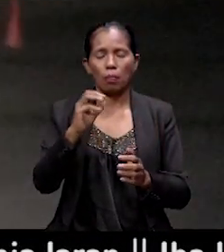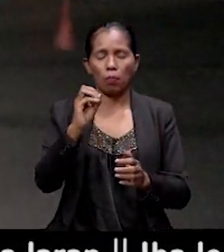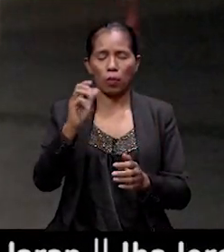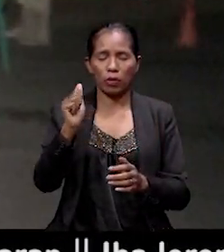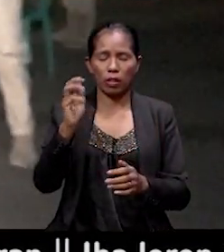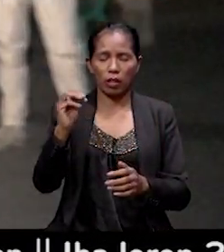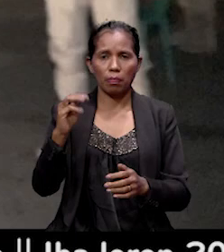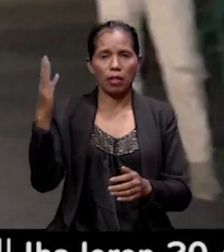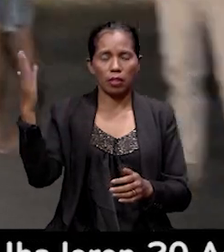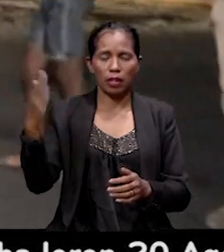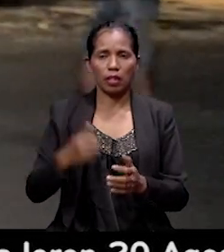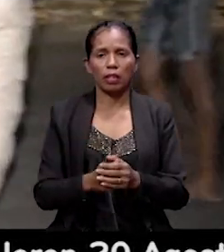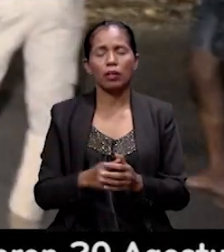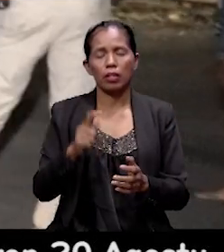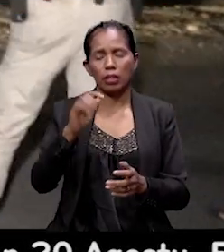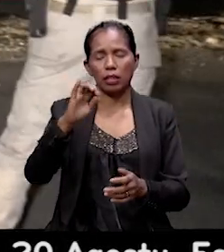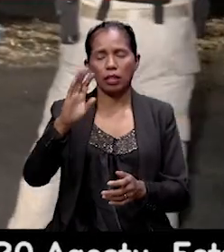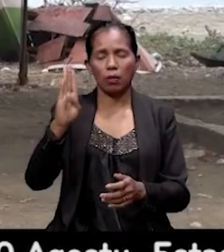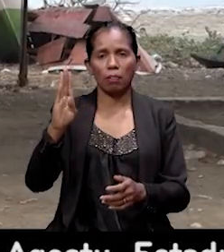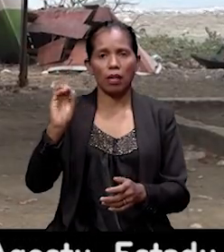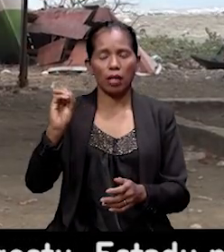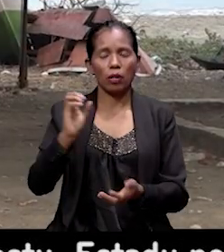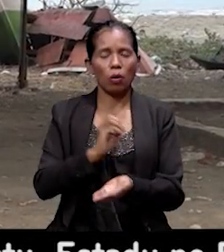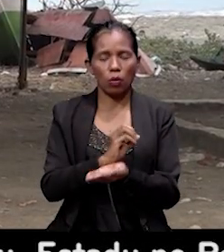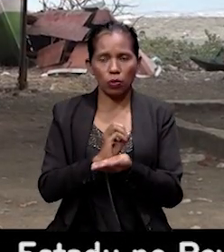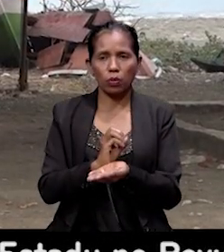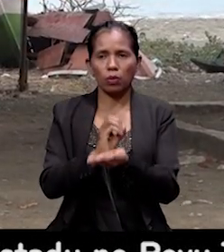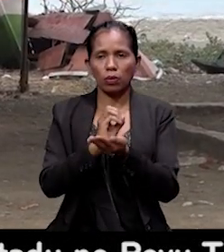no Batu Gede, no Tilomar, Waikusi, Rode